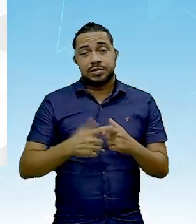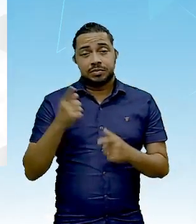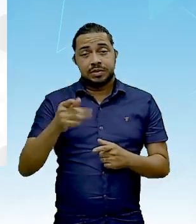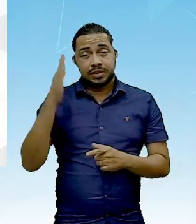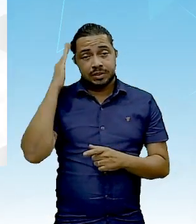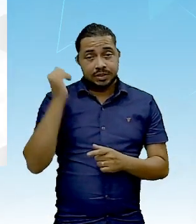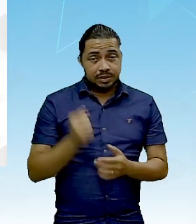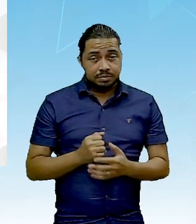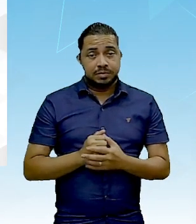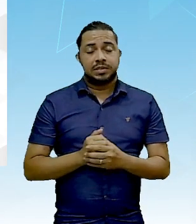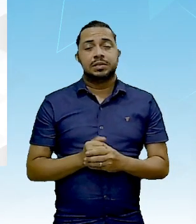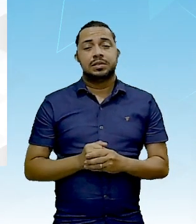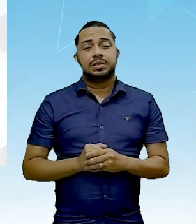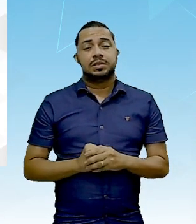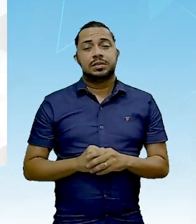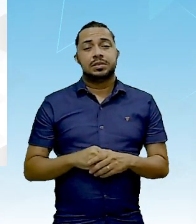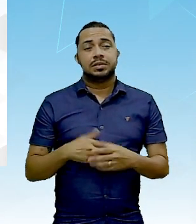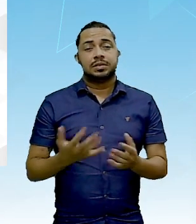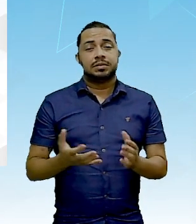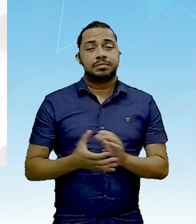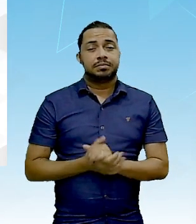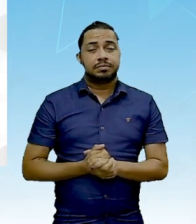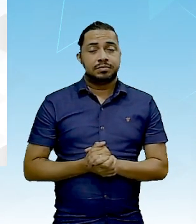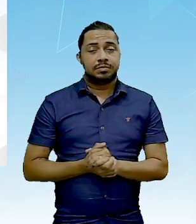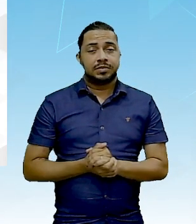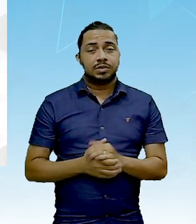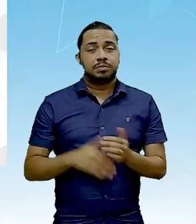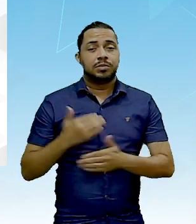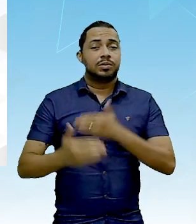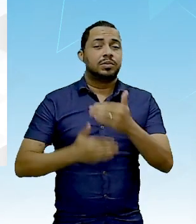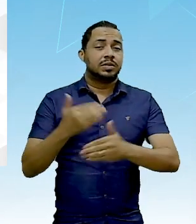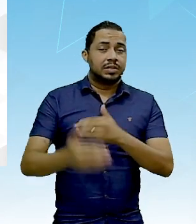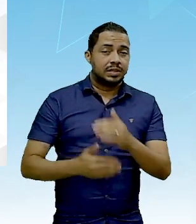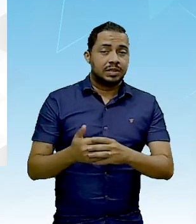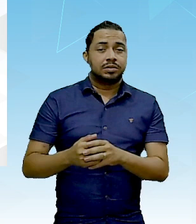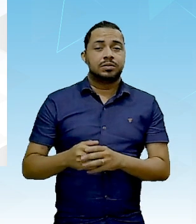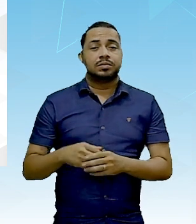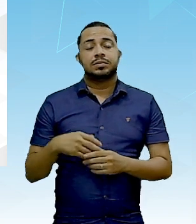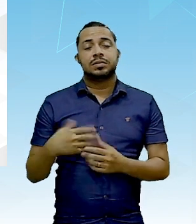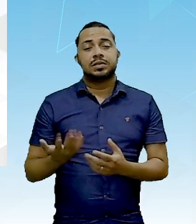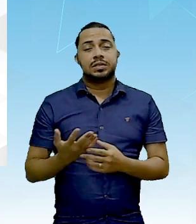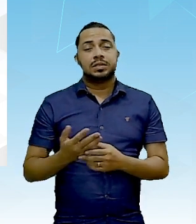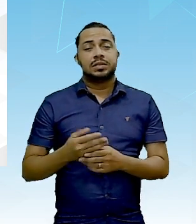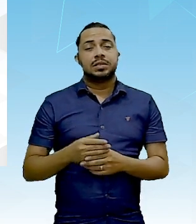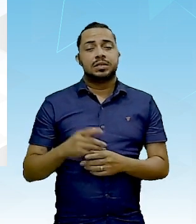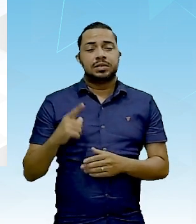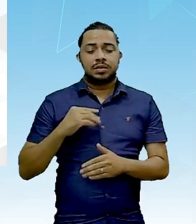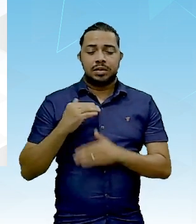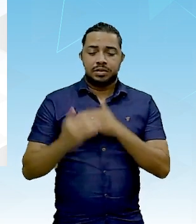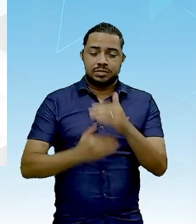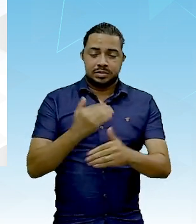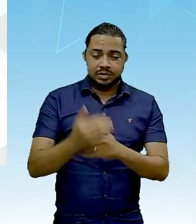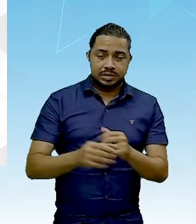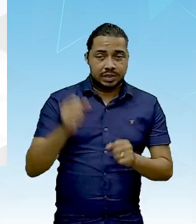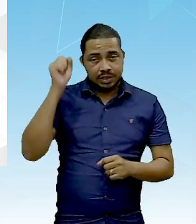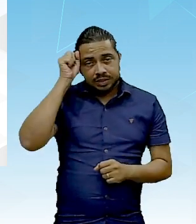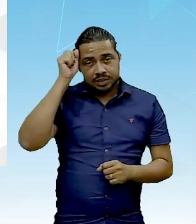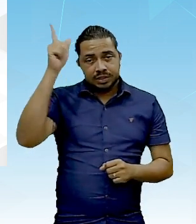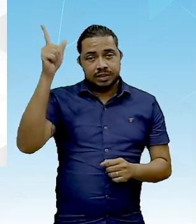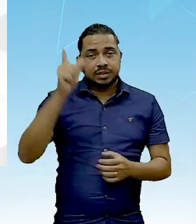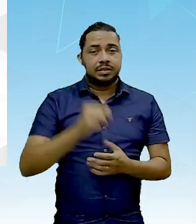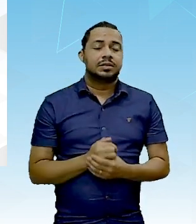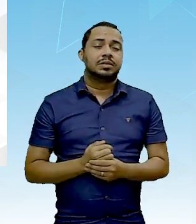sabe, recentemente, que processo de estatística geram a ideia de